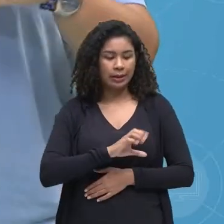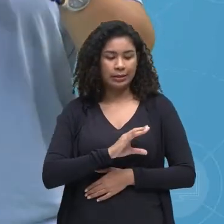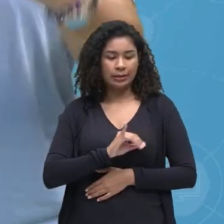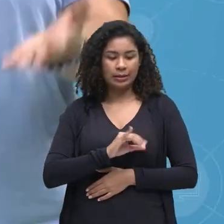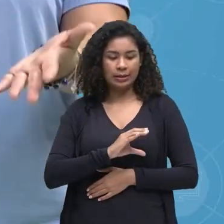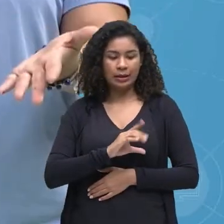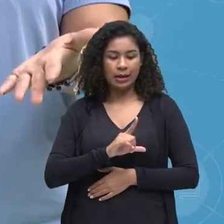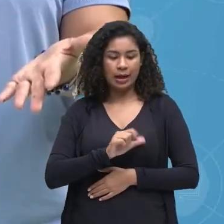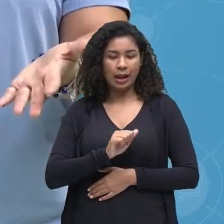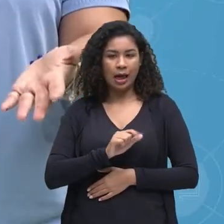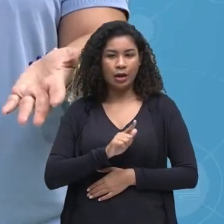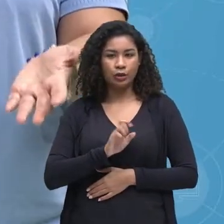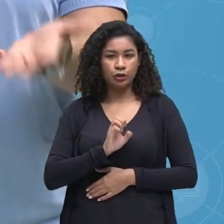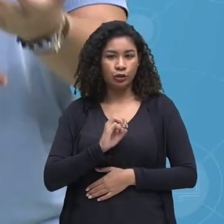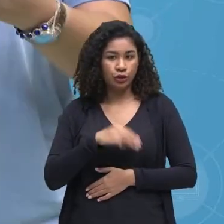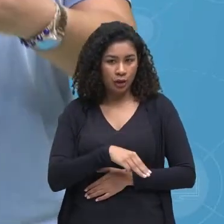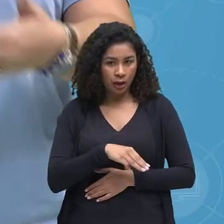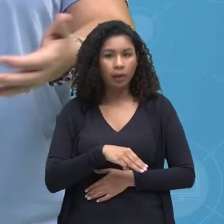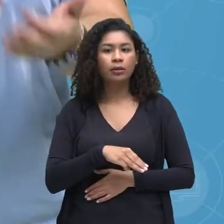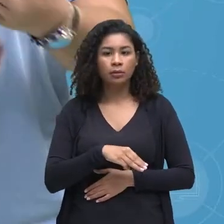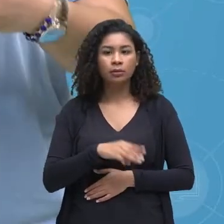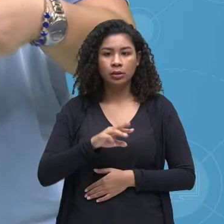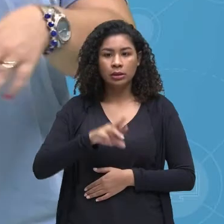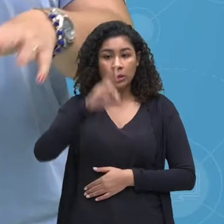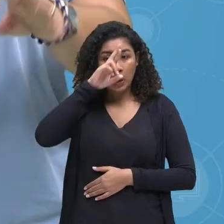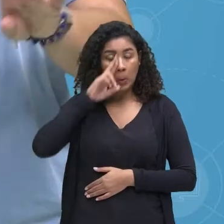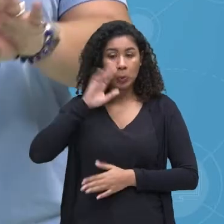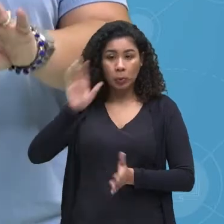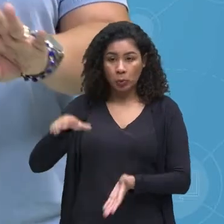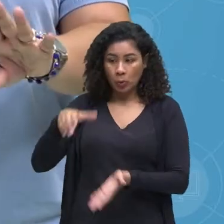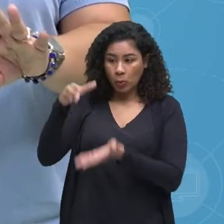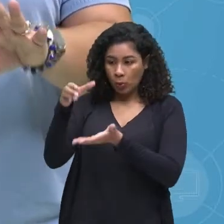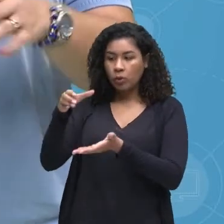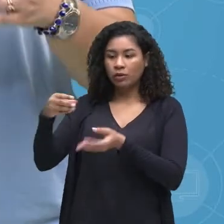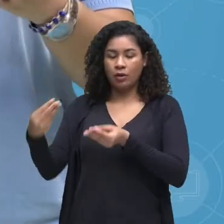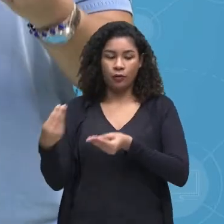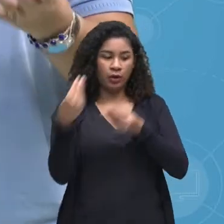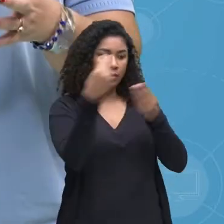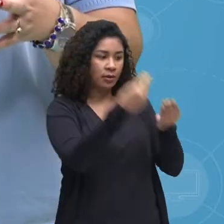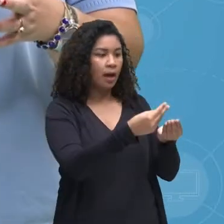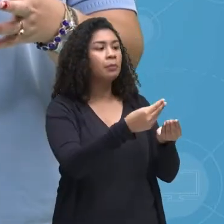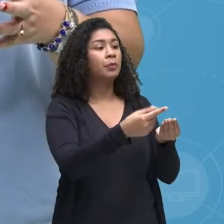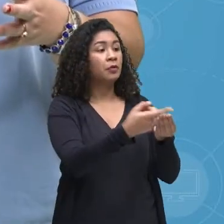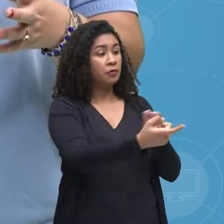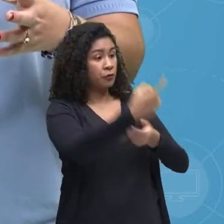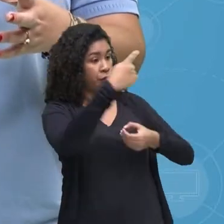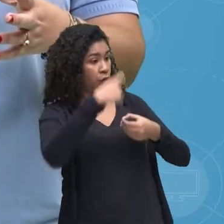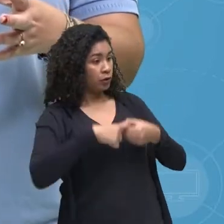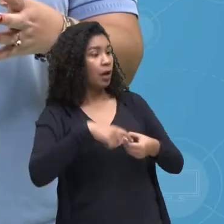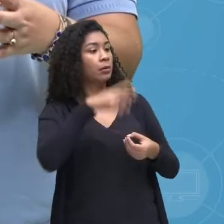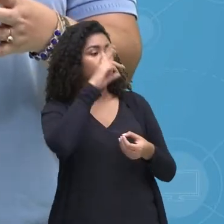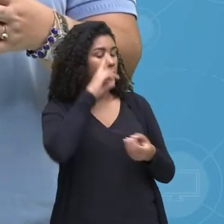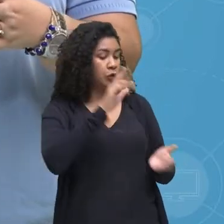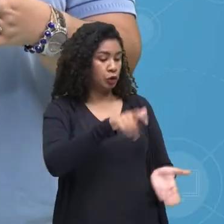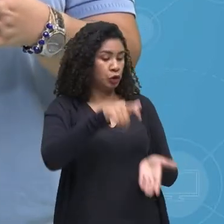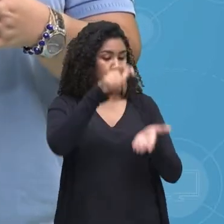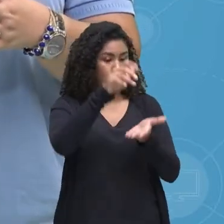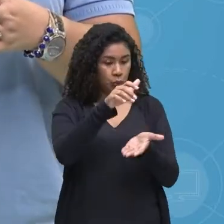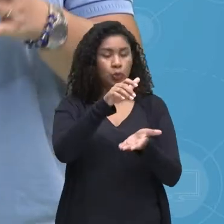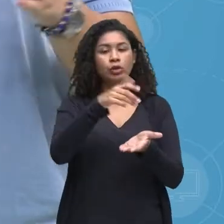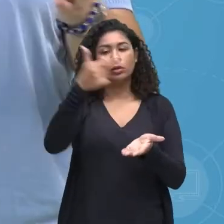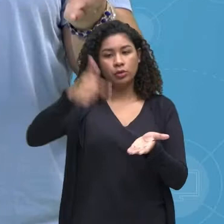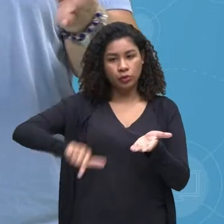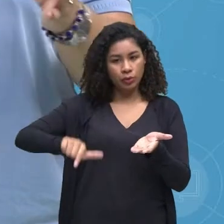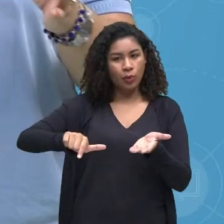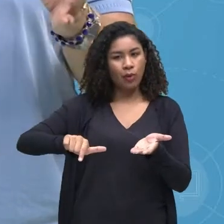e devolve para que ela possa ser novamente passar pelo processo e voltar como garrafa PET ou com outro